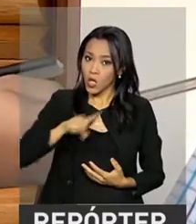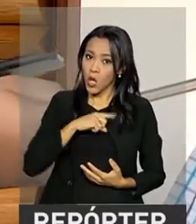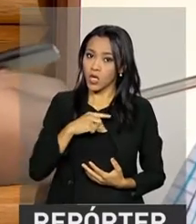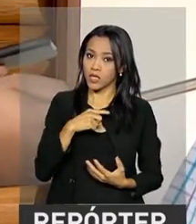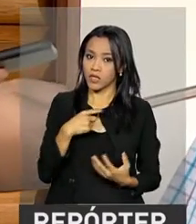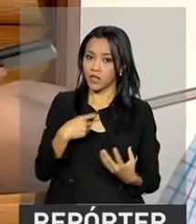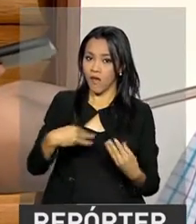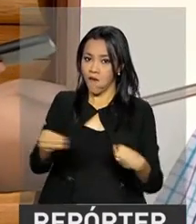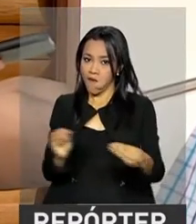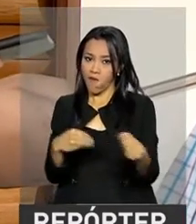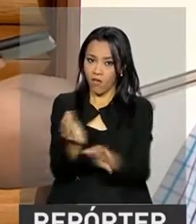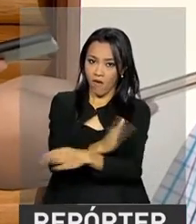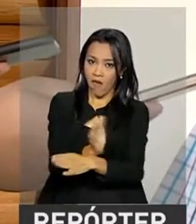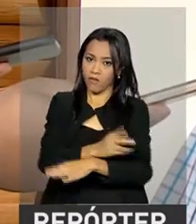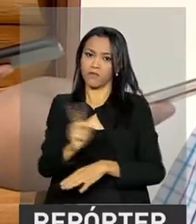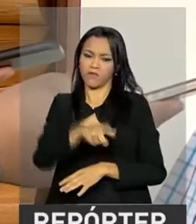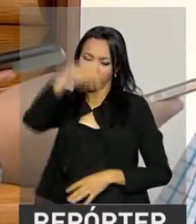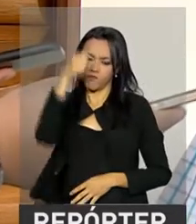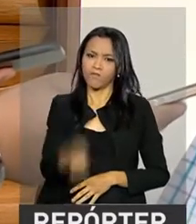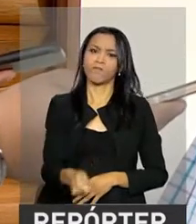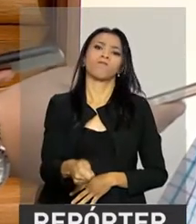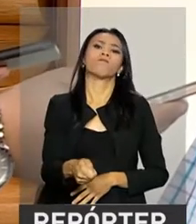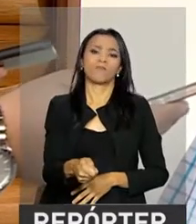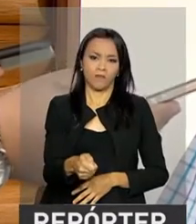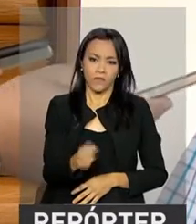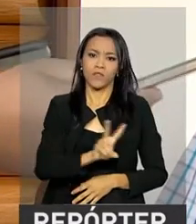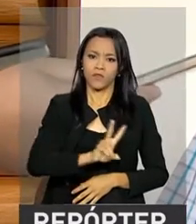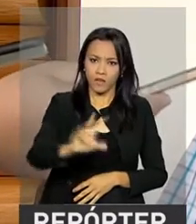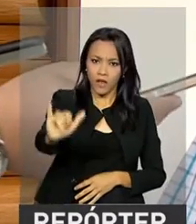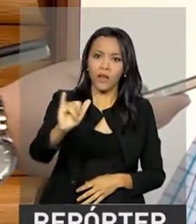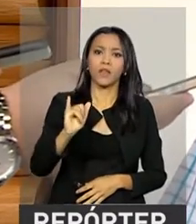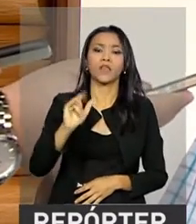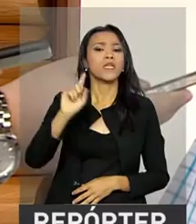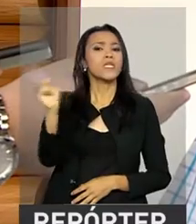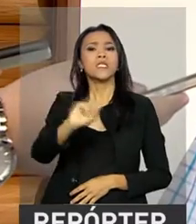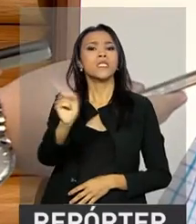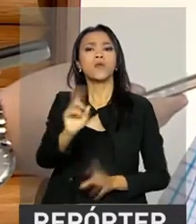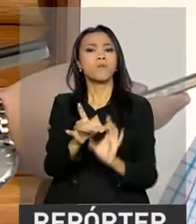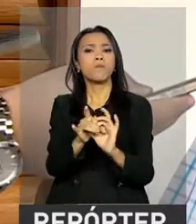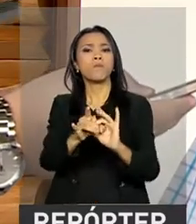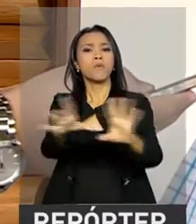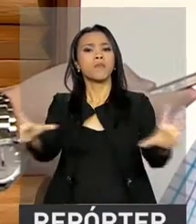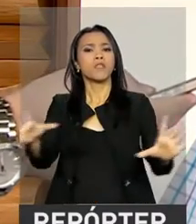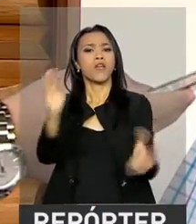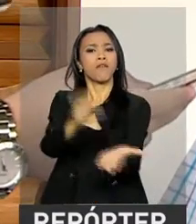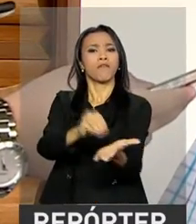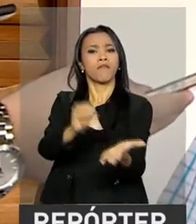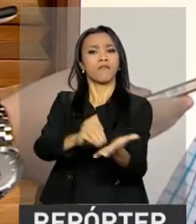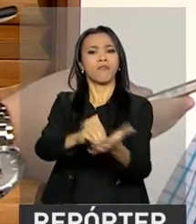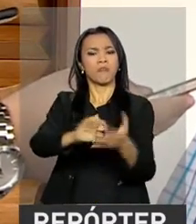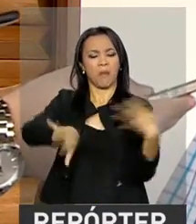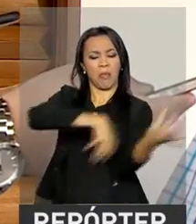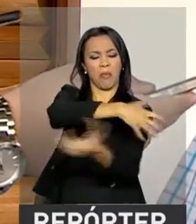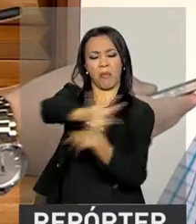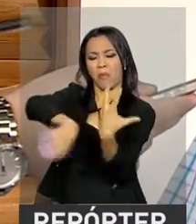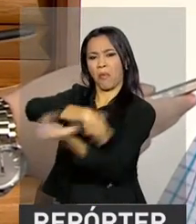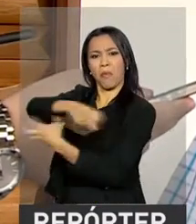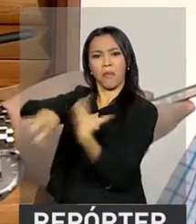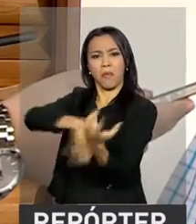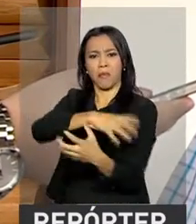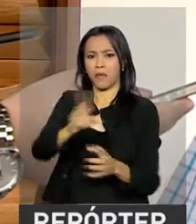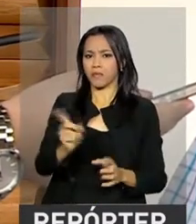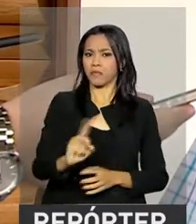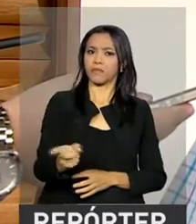e absolutamente determinados e não permitir que a desordem segurança venha a integrar